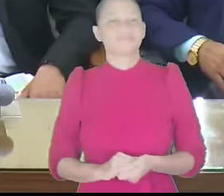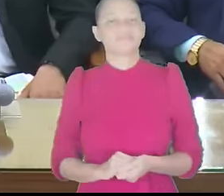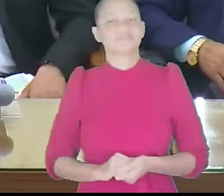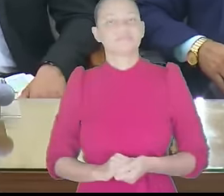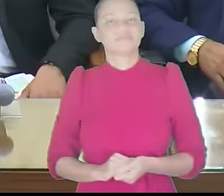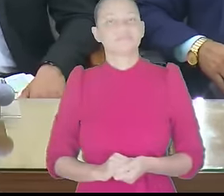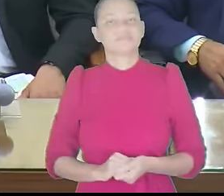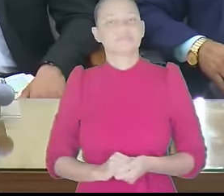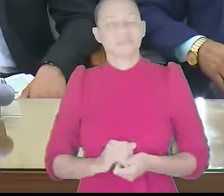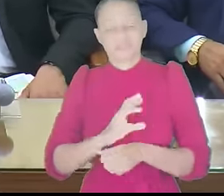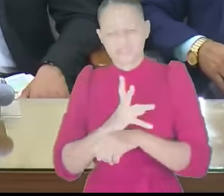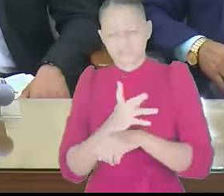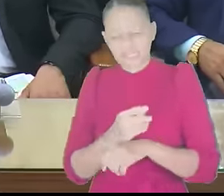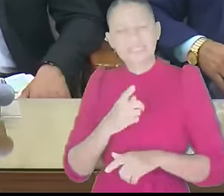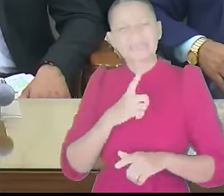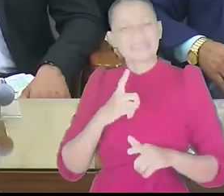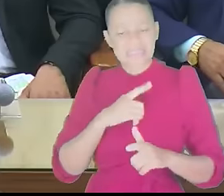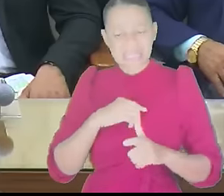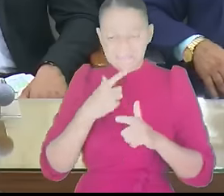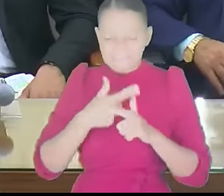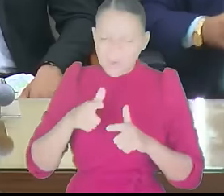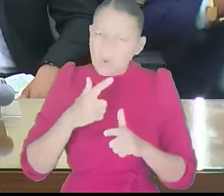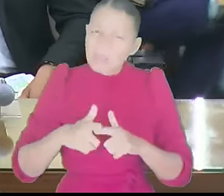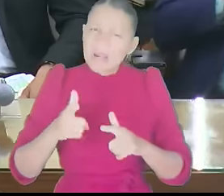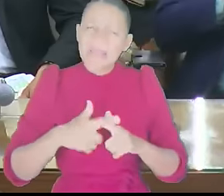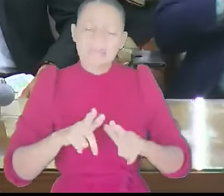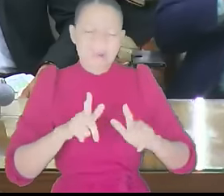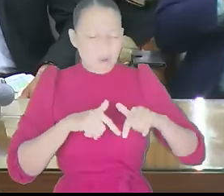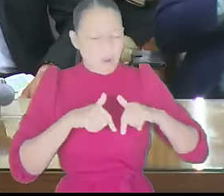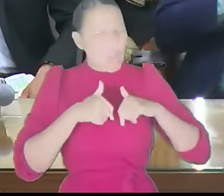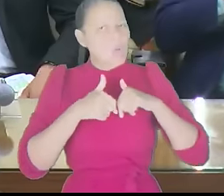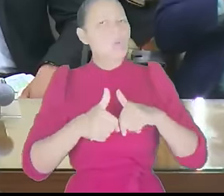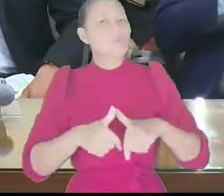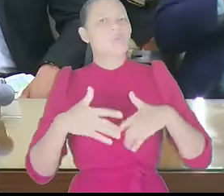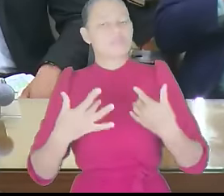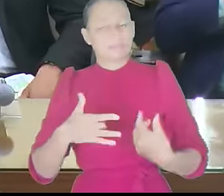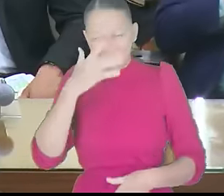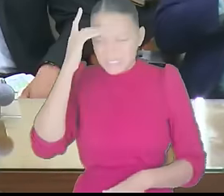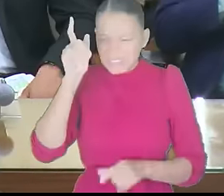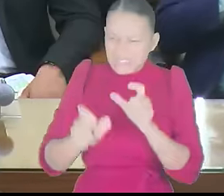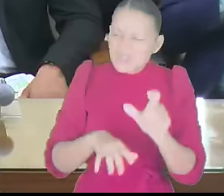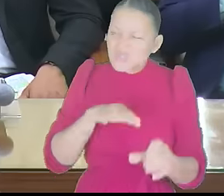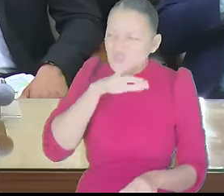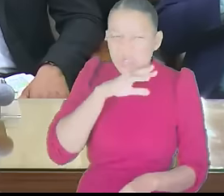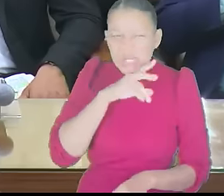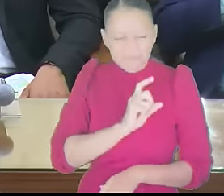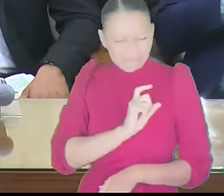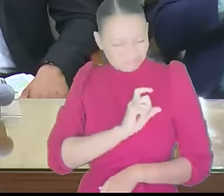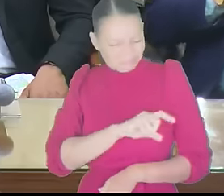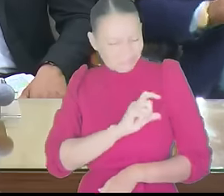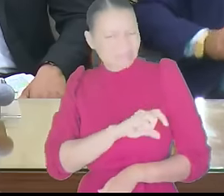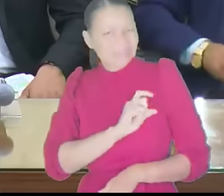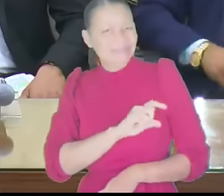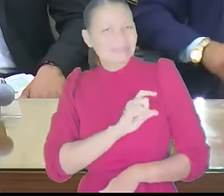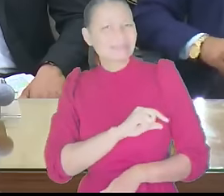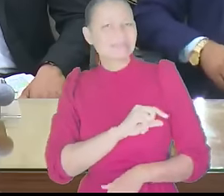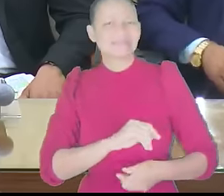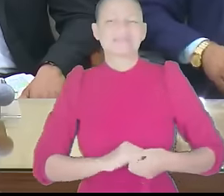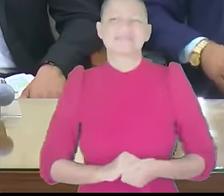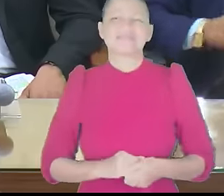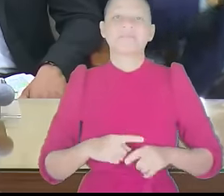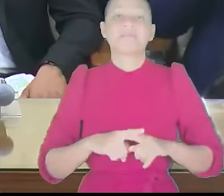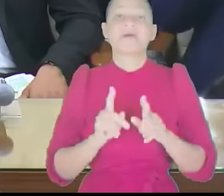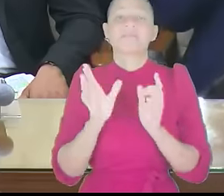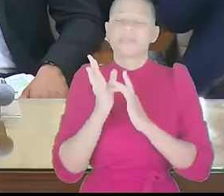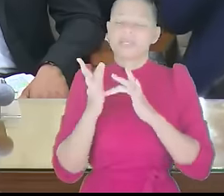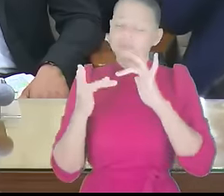Igreja, irmão, passa por luta, passa por prova. Aleluia, gente. Gente ruim, gente má, gente perversa. Mas Jesus